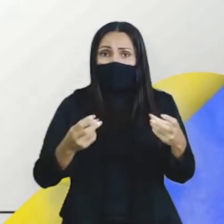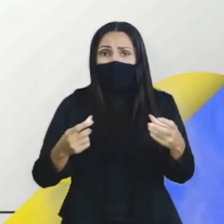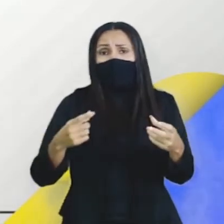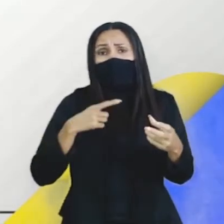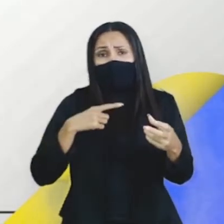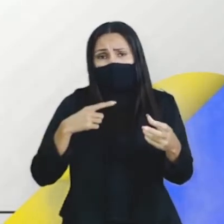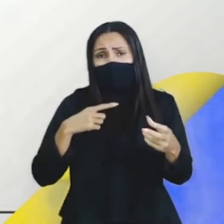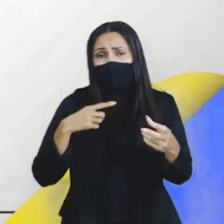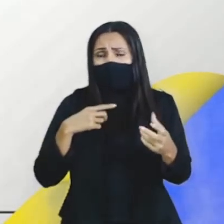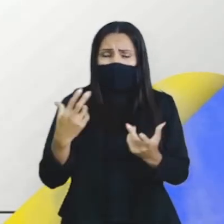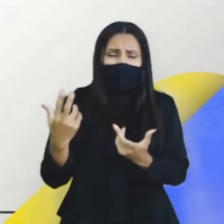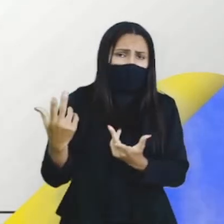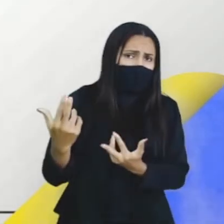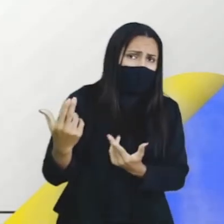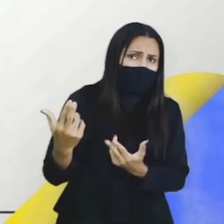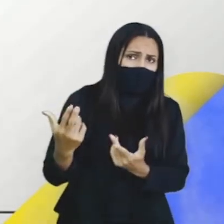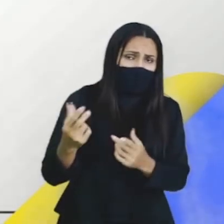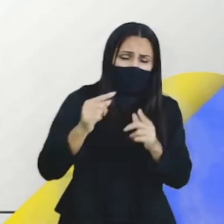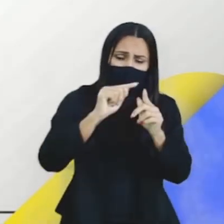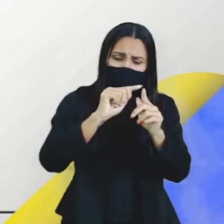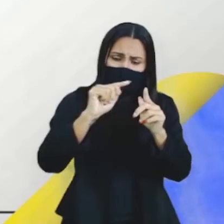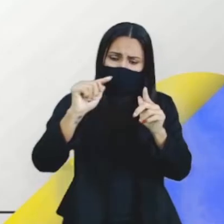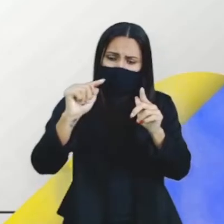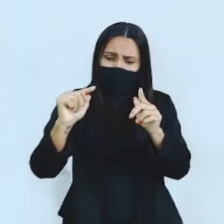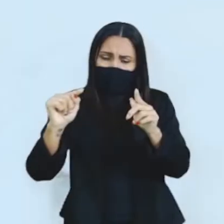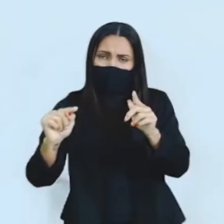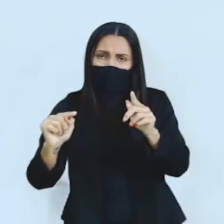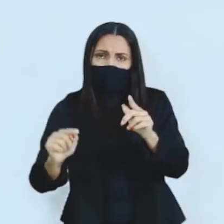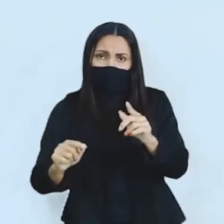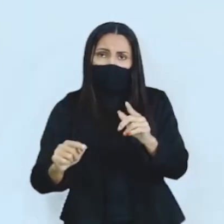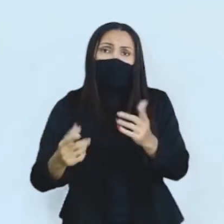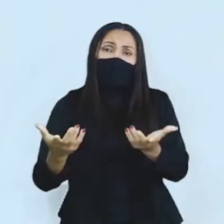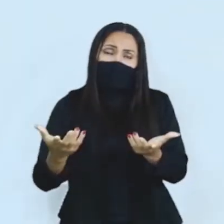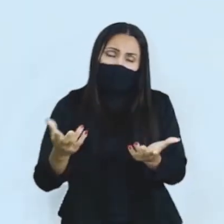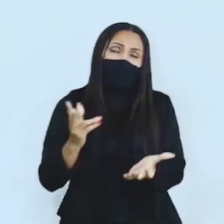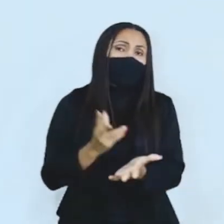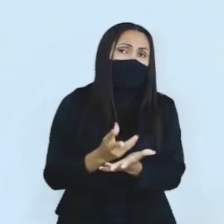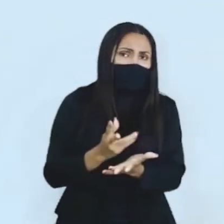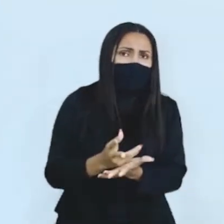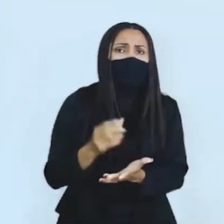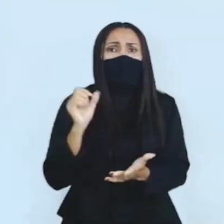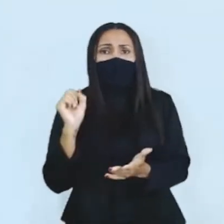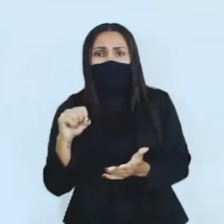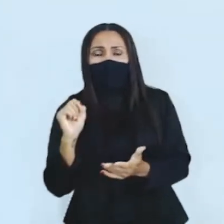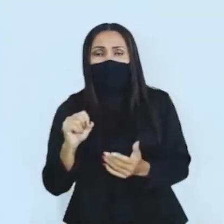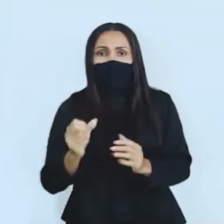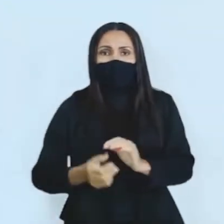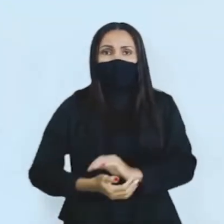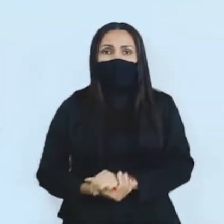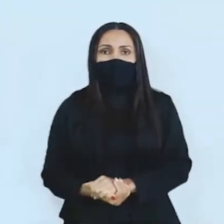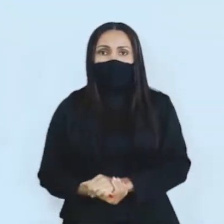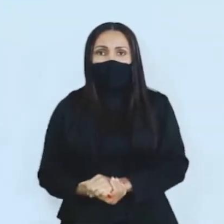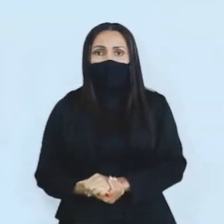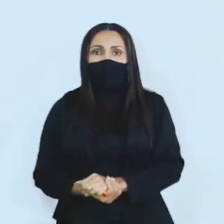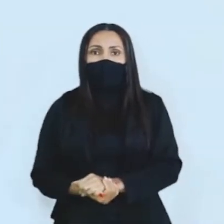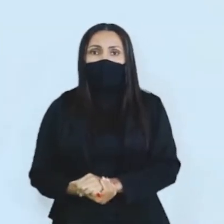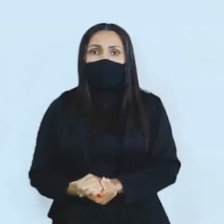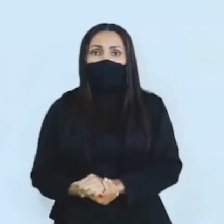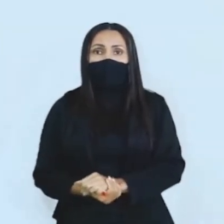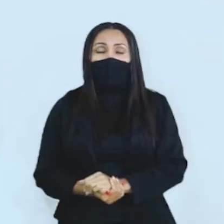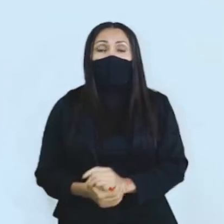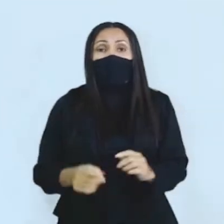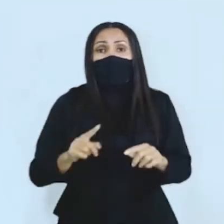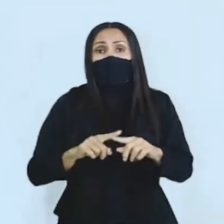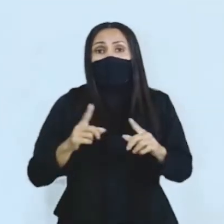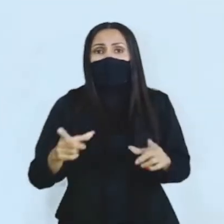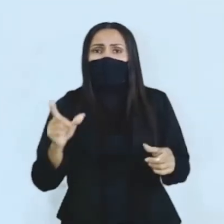mesma dimensão, ou seja, a propriedade ela está mantida, né? A propriedade de uma circunferência. Mas se você for